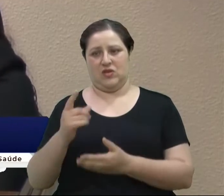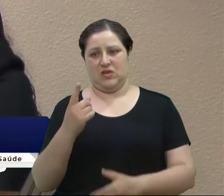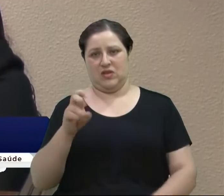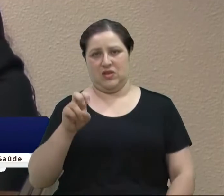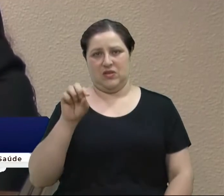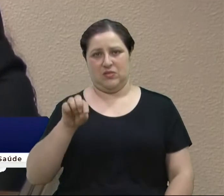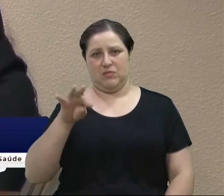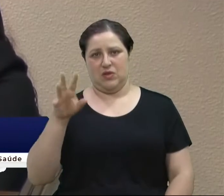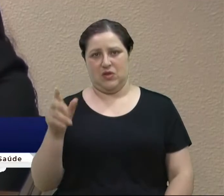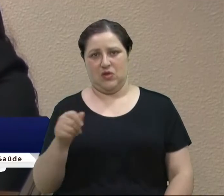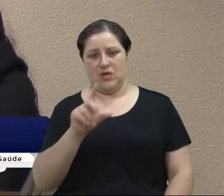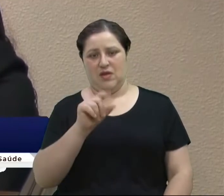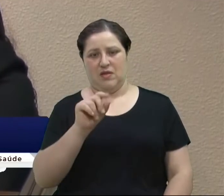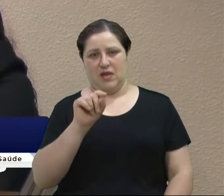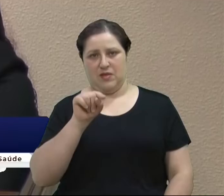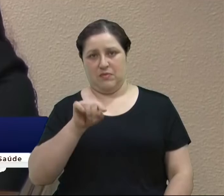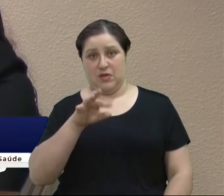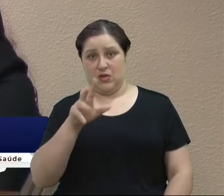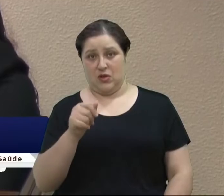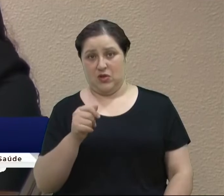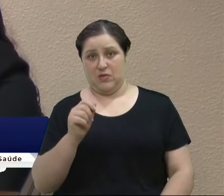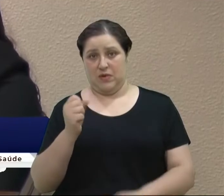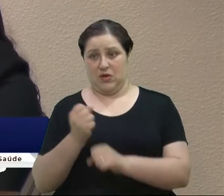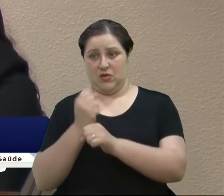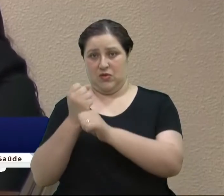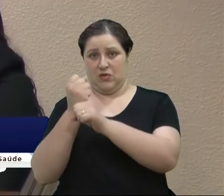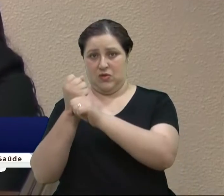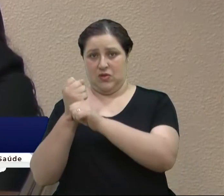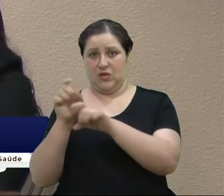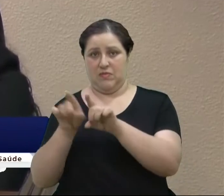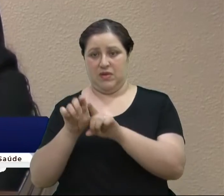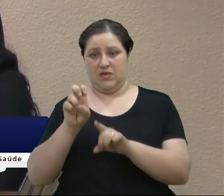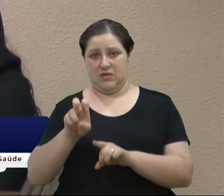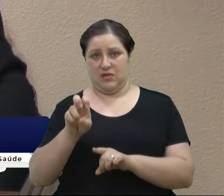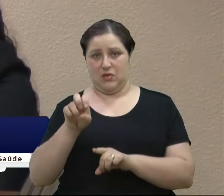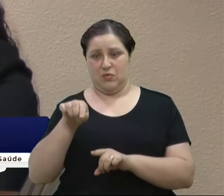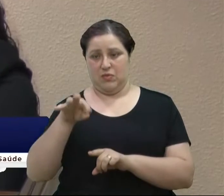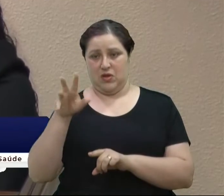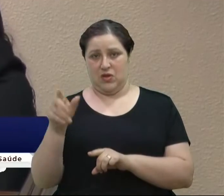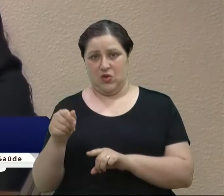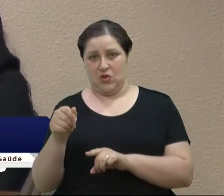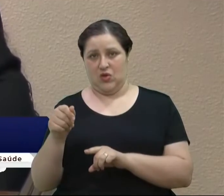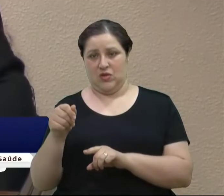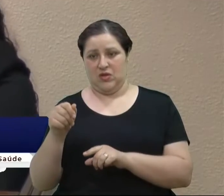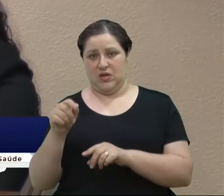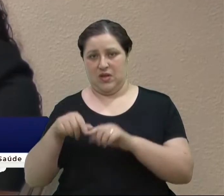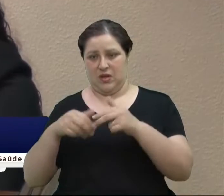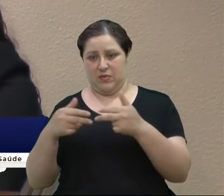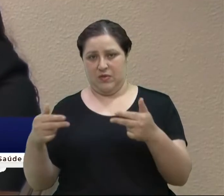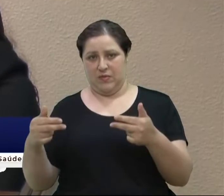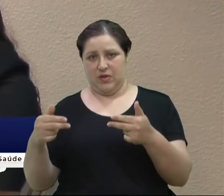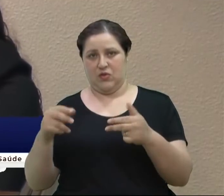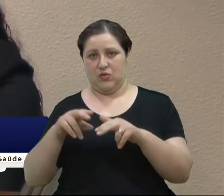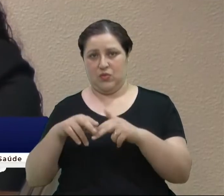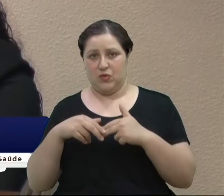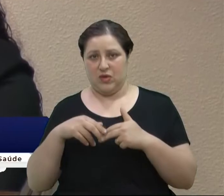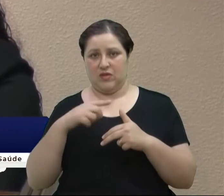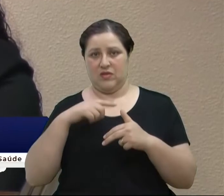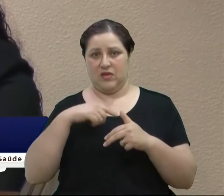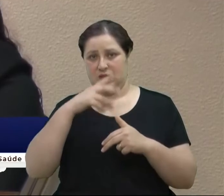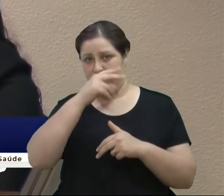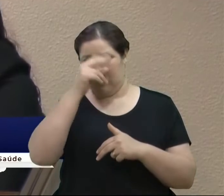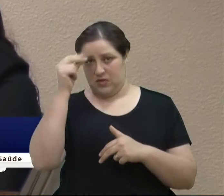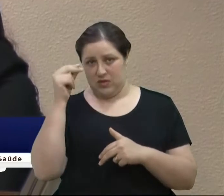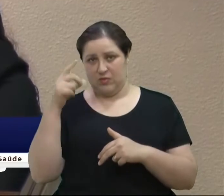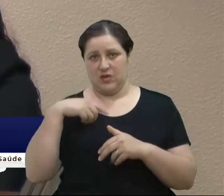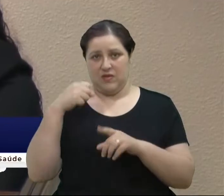para equipamentos, eles foram justamente por causa do movimento comunitário que teve, do engajamento dos municípios e